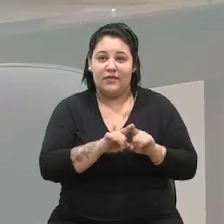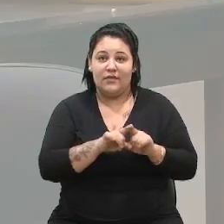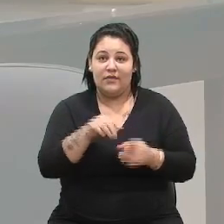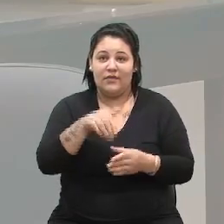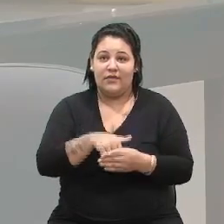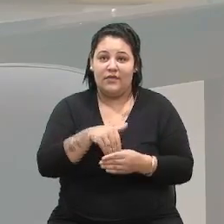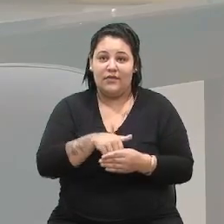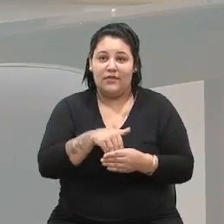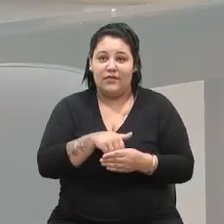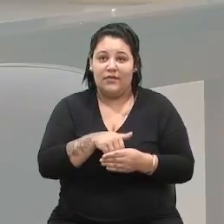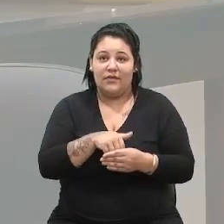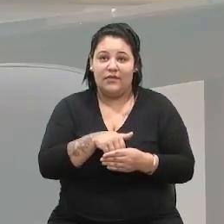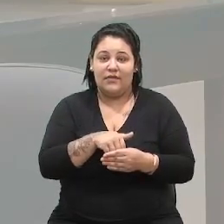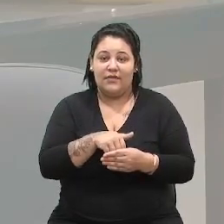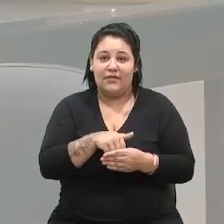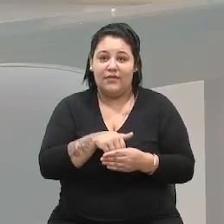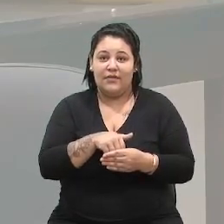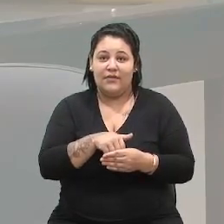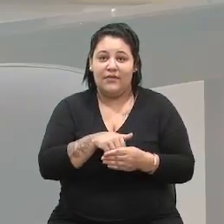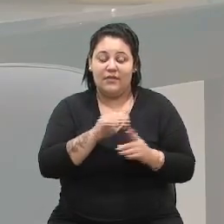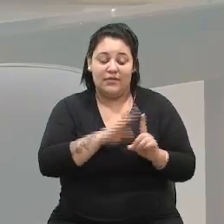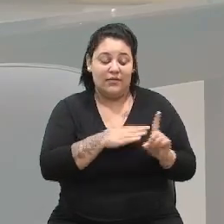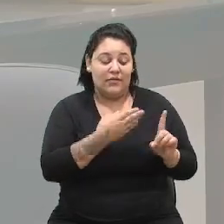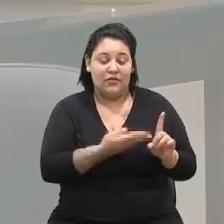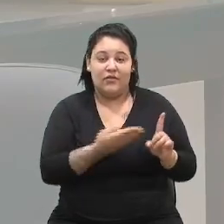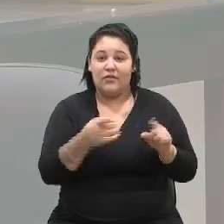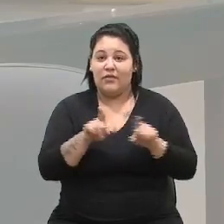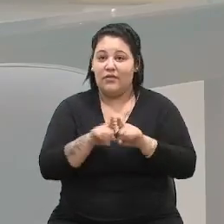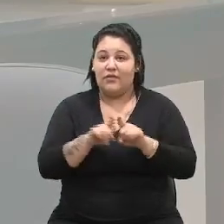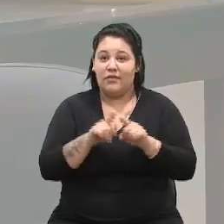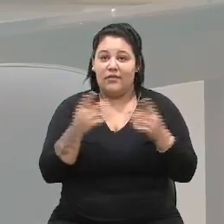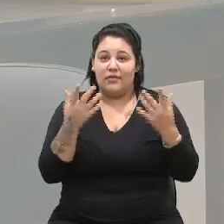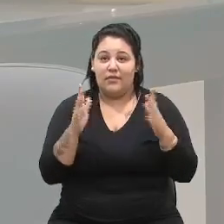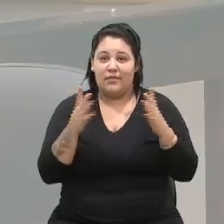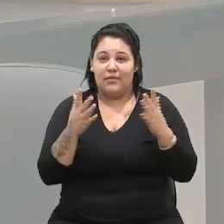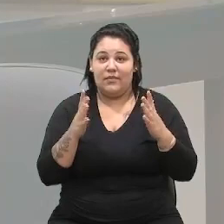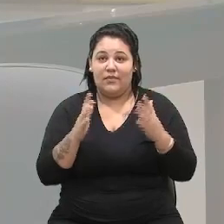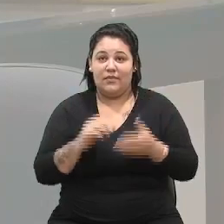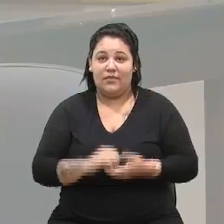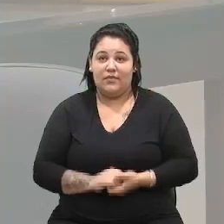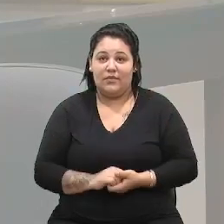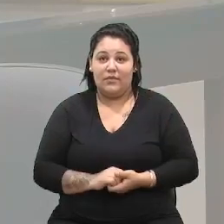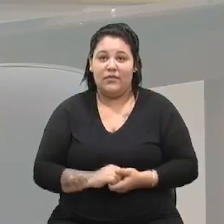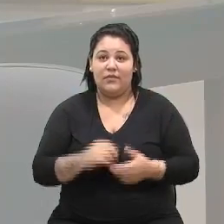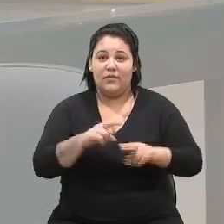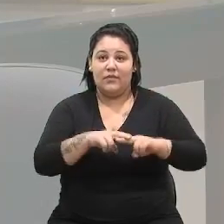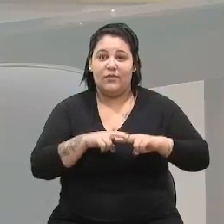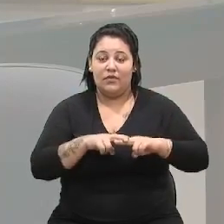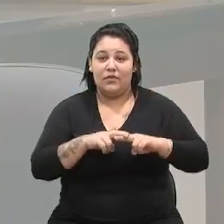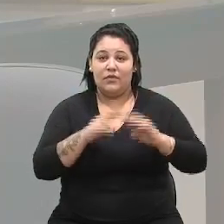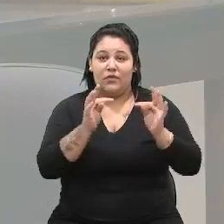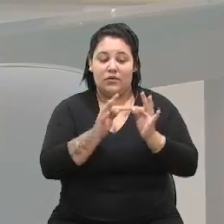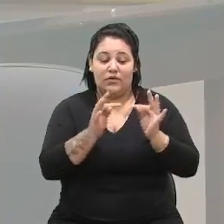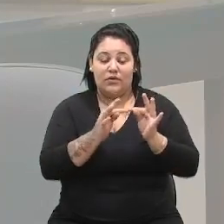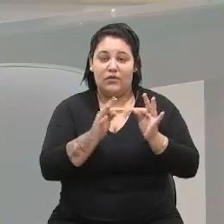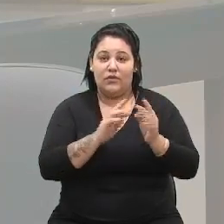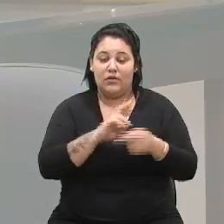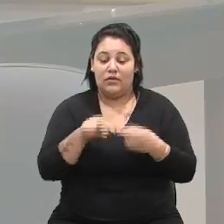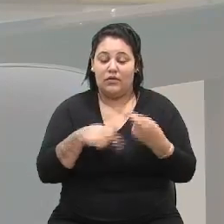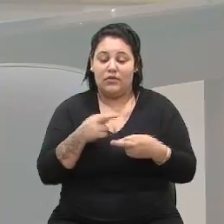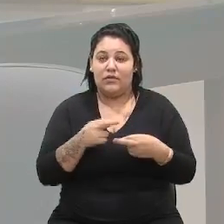pesar, louvor e congratulações. Além disso, por questões técnicas, feito o